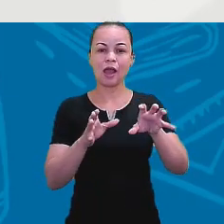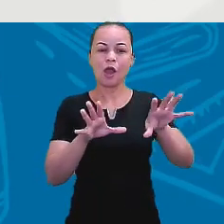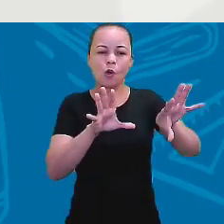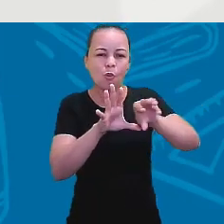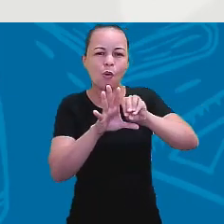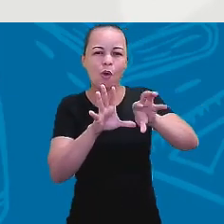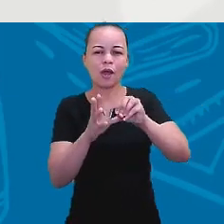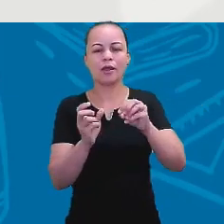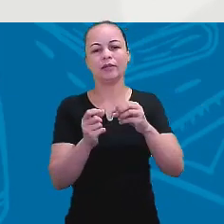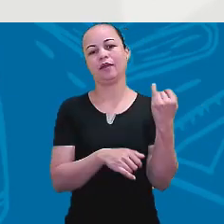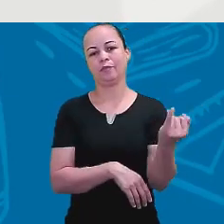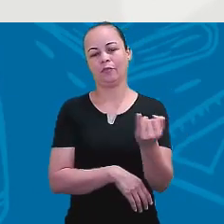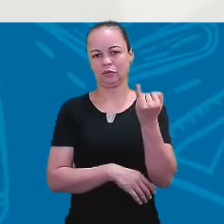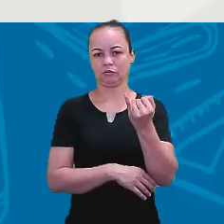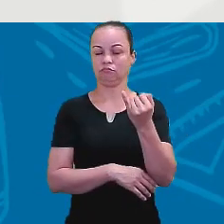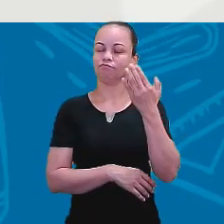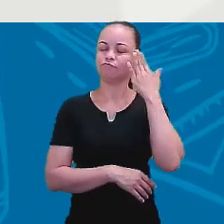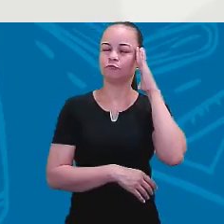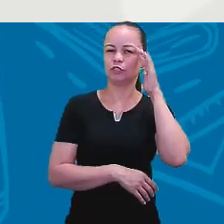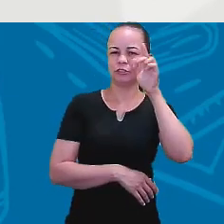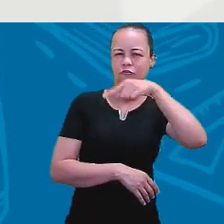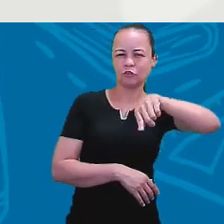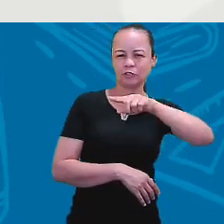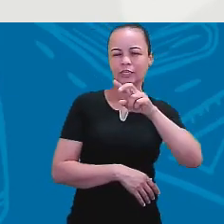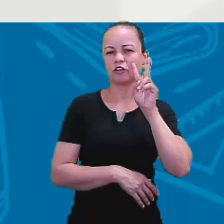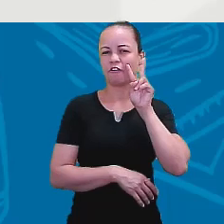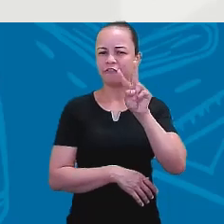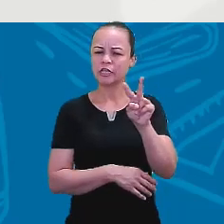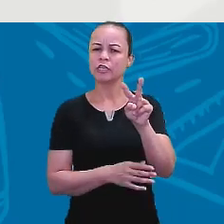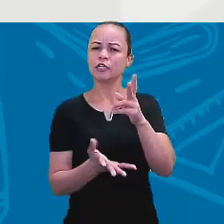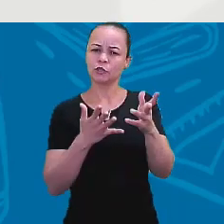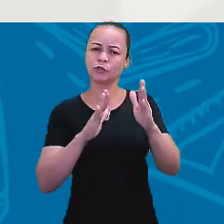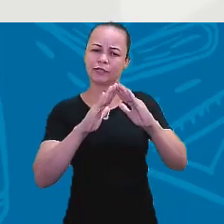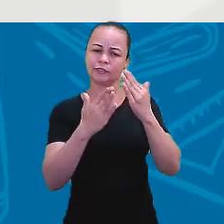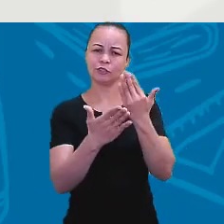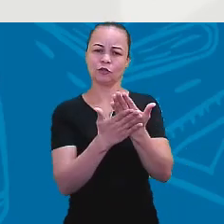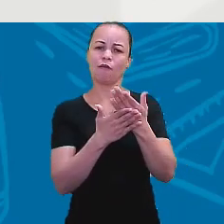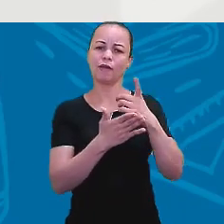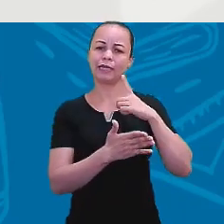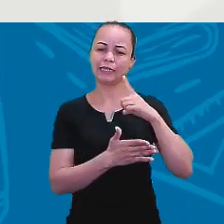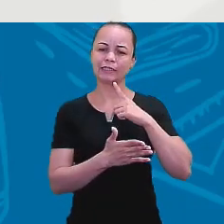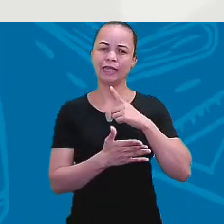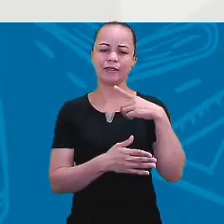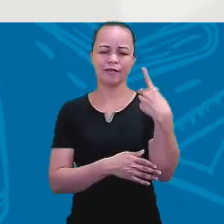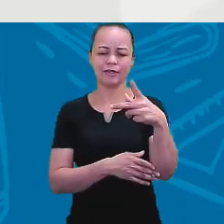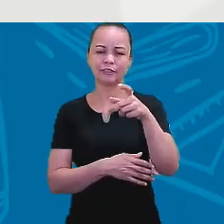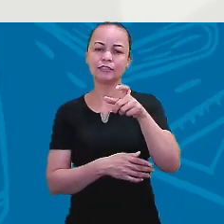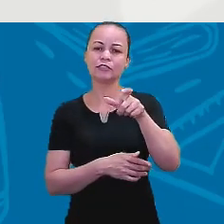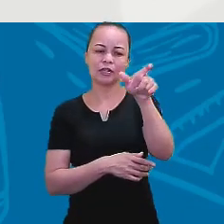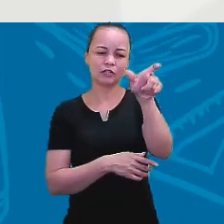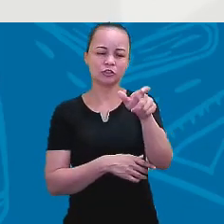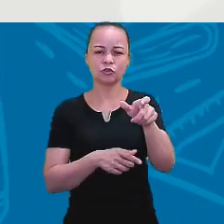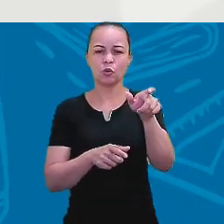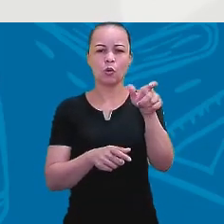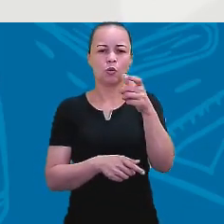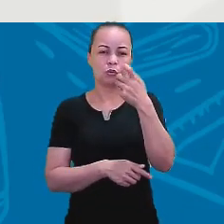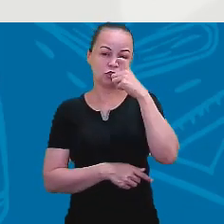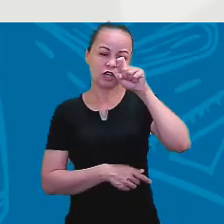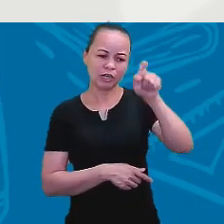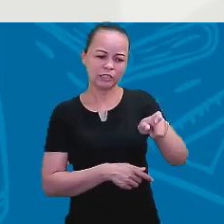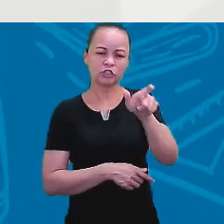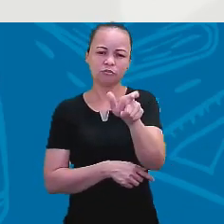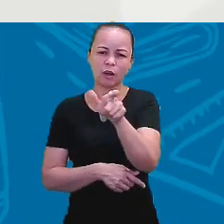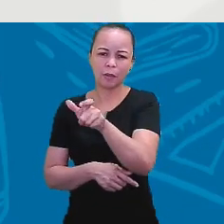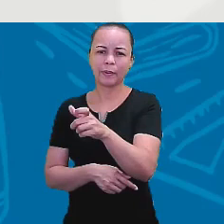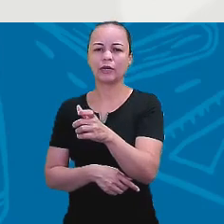já viram, mas nas escolas da rede pública, nós temos esses diferentes lixeiros com cores